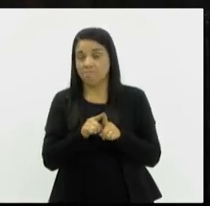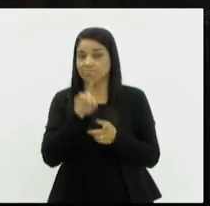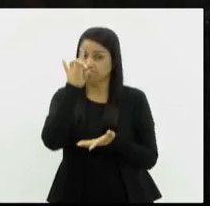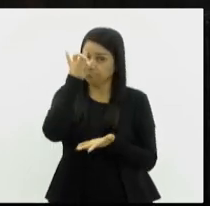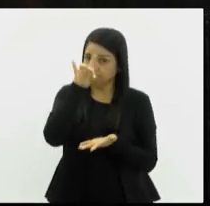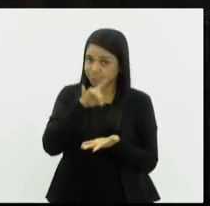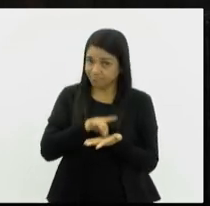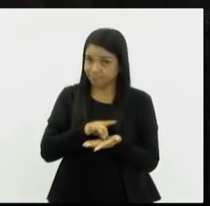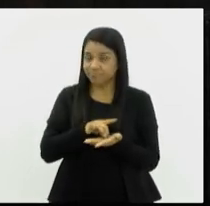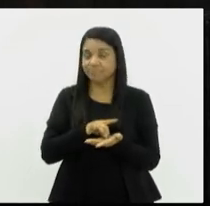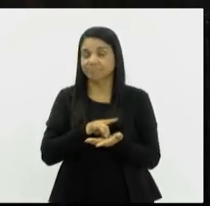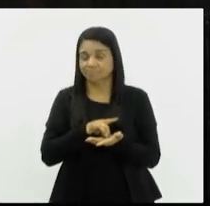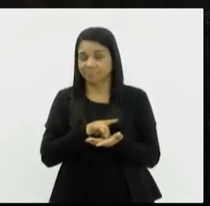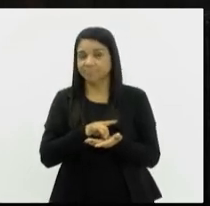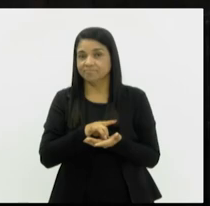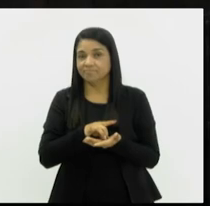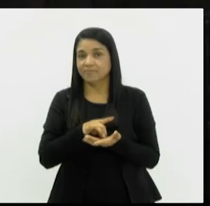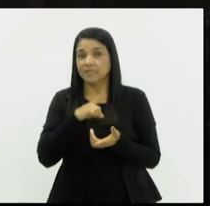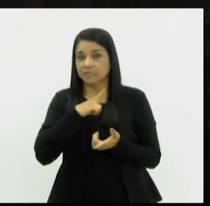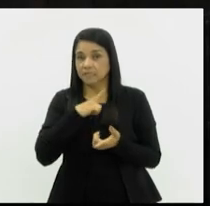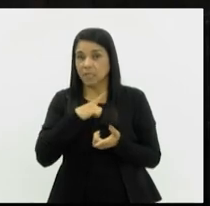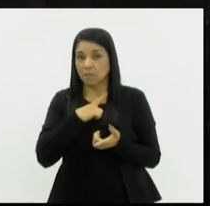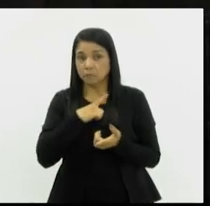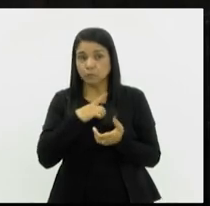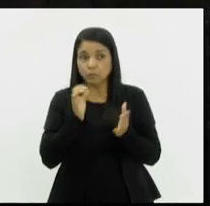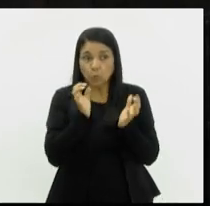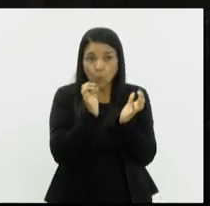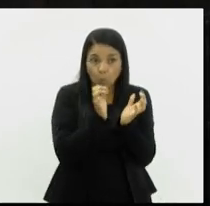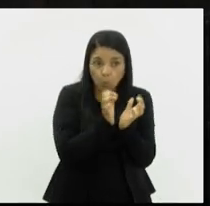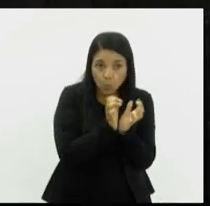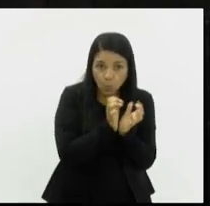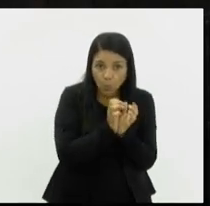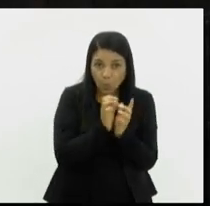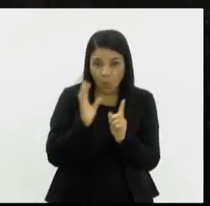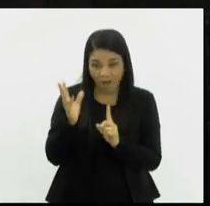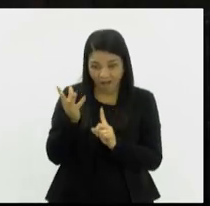reafirmar que nós temos um elenco artístico